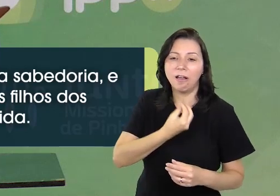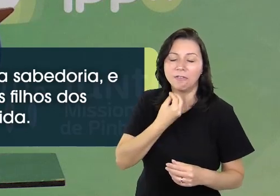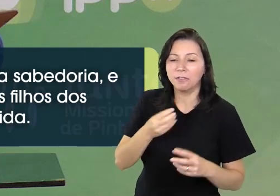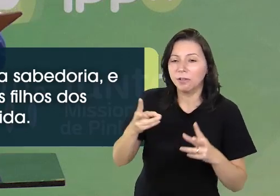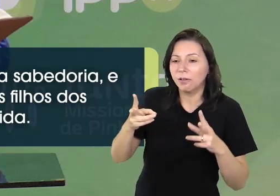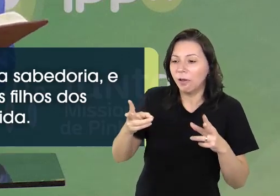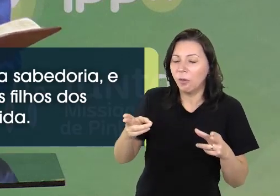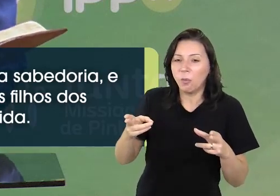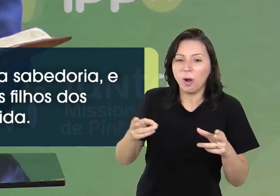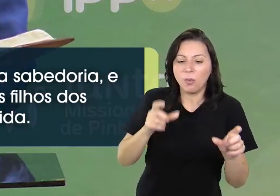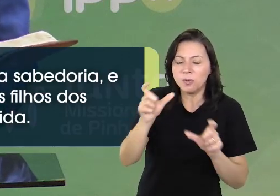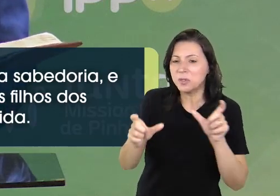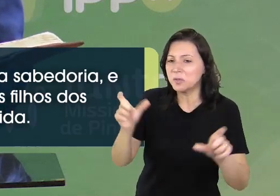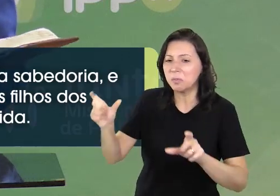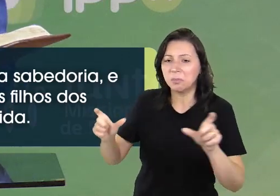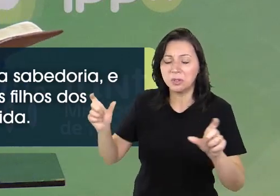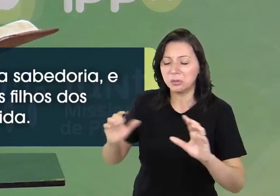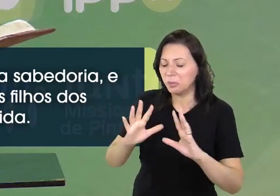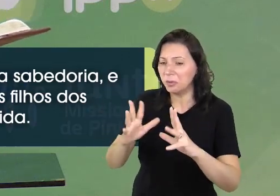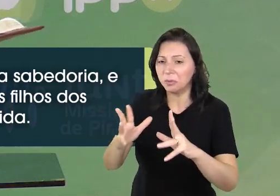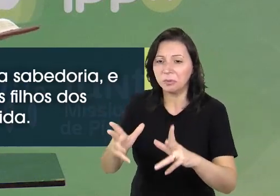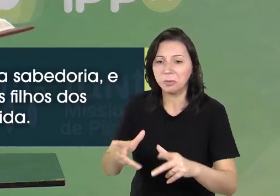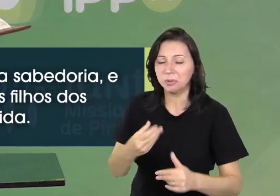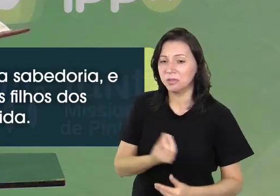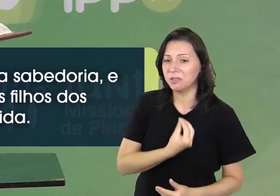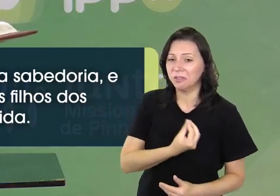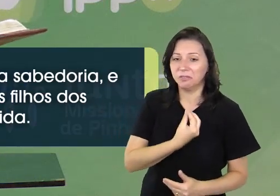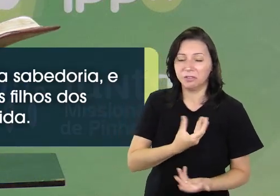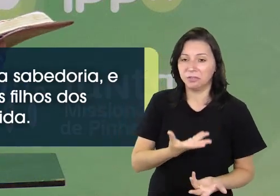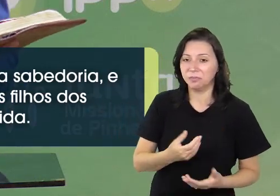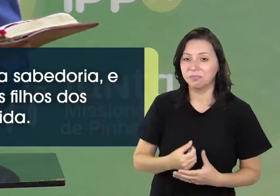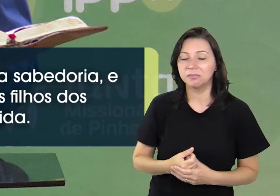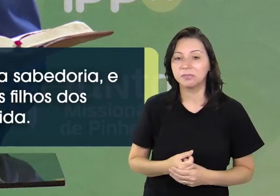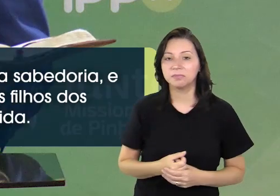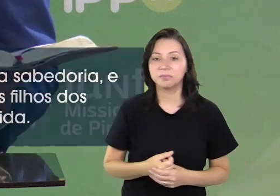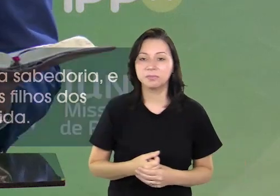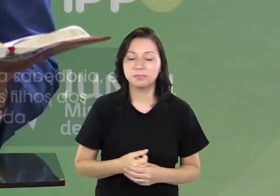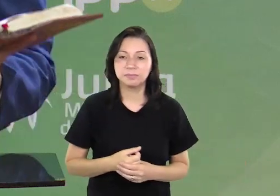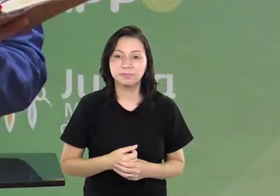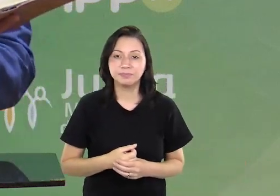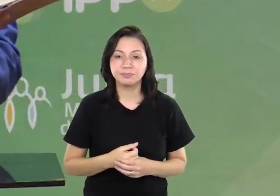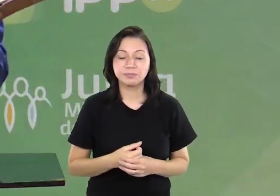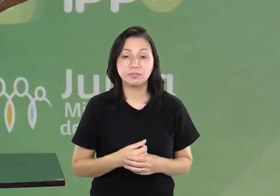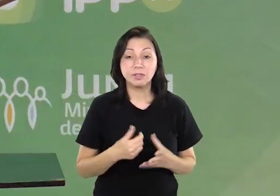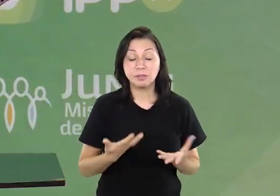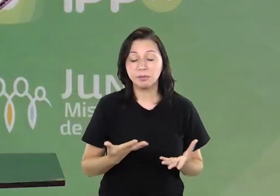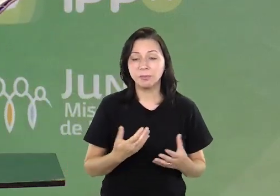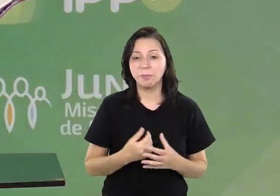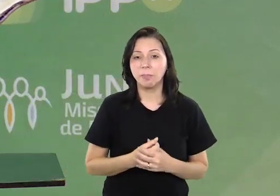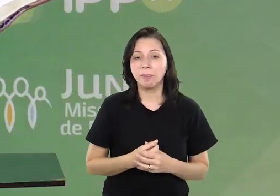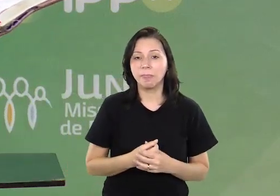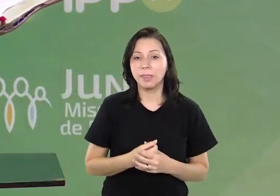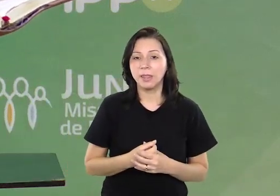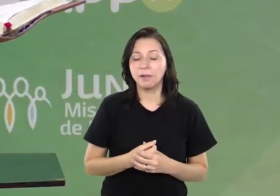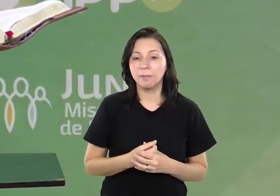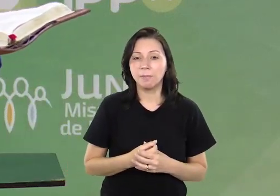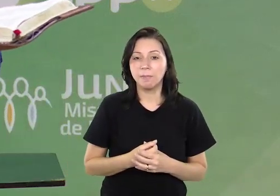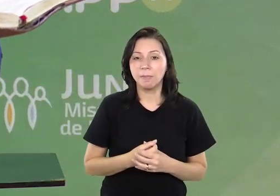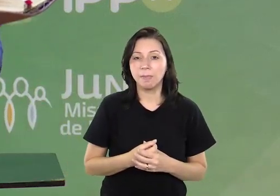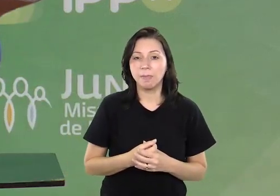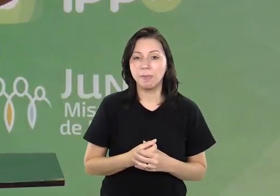durante os poucos dias da sua vida meus amados notem vocês que aqui é uma espécie de